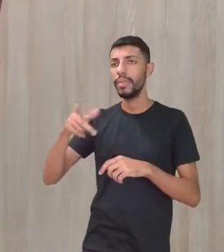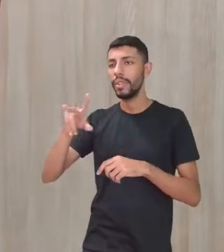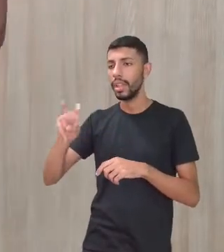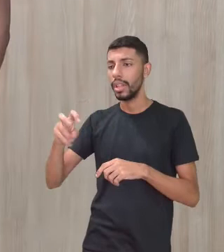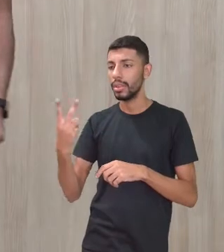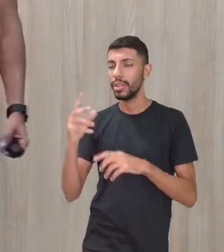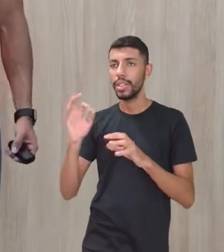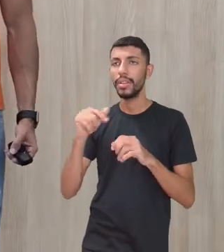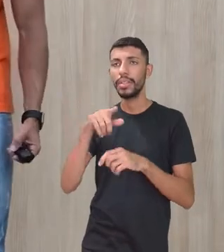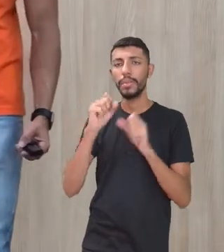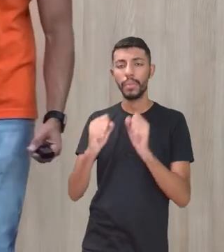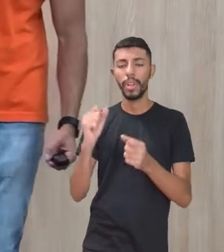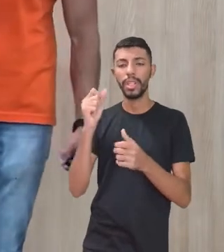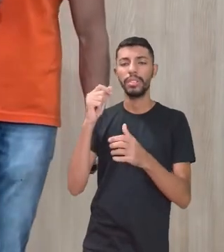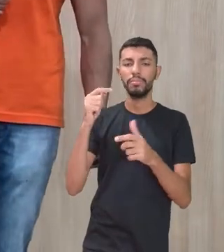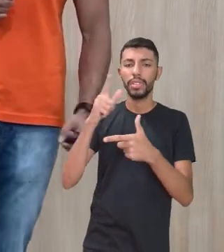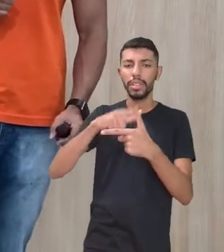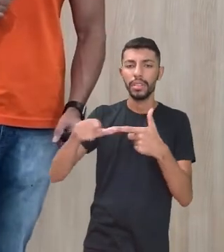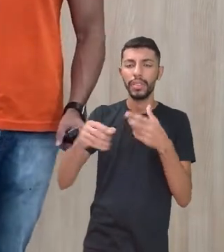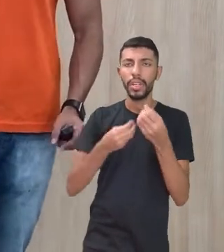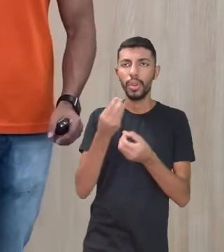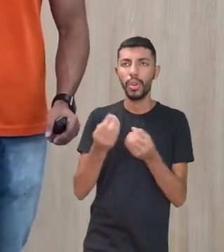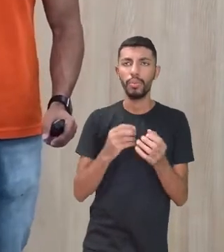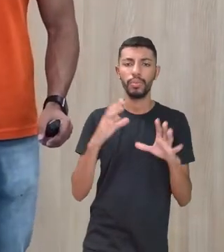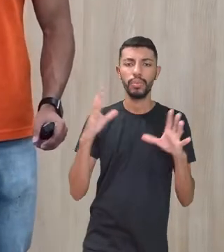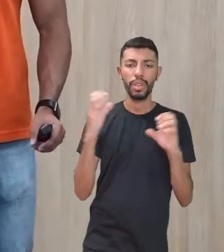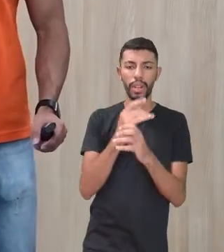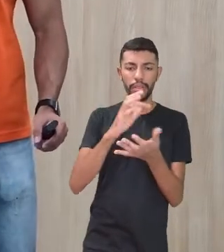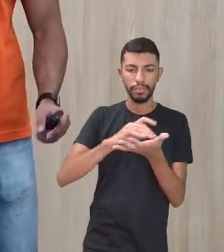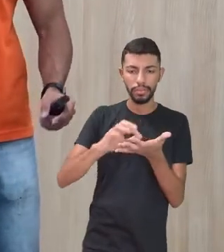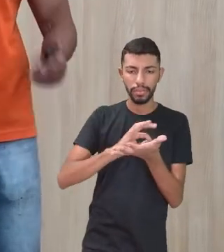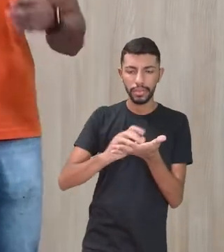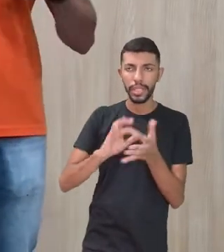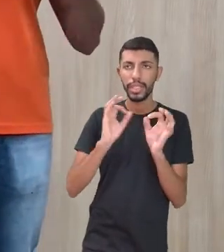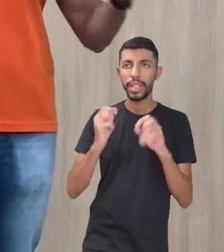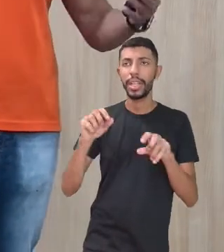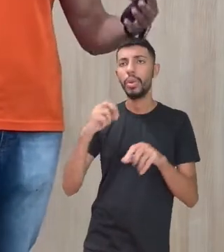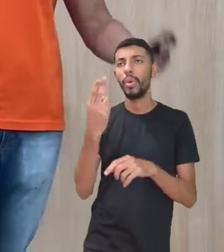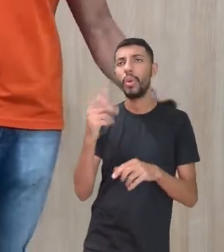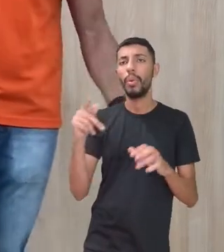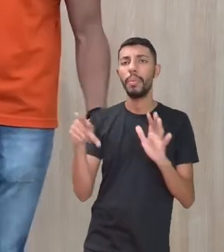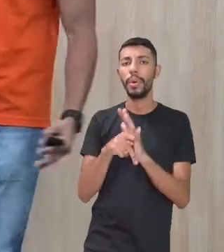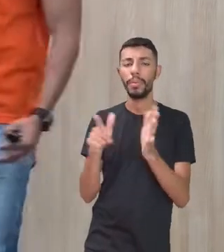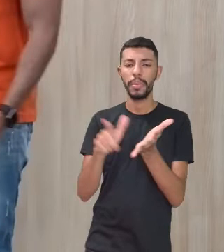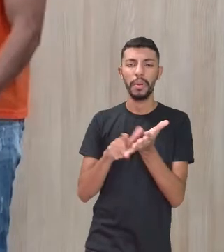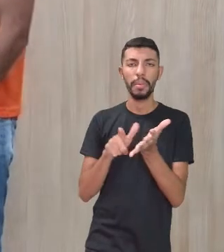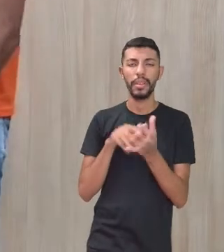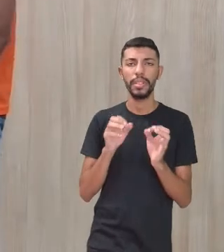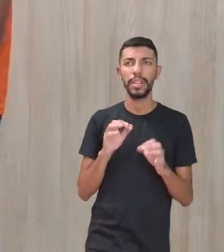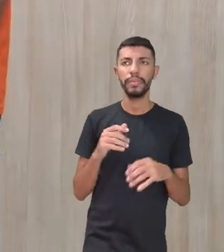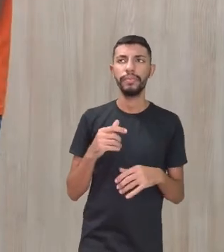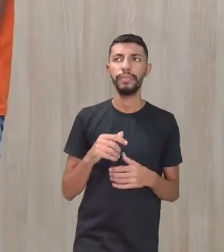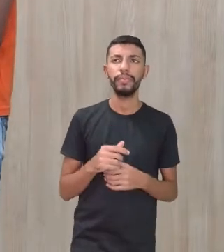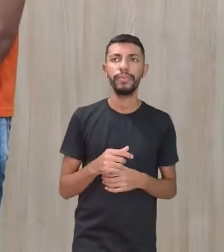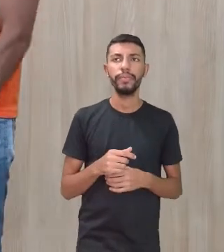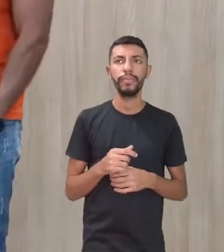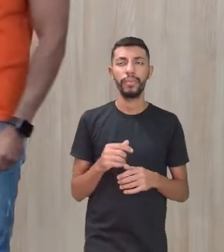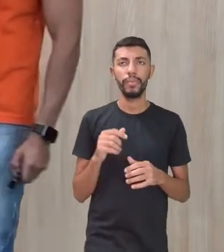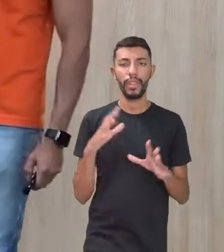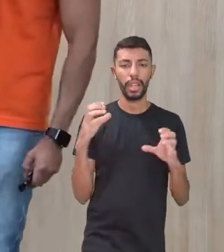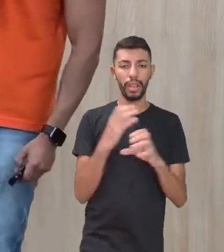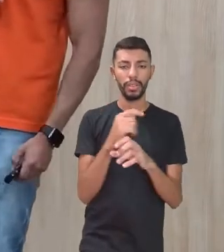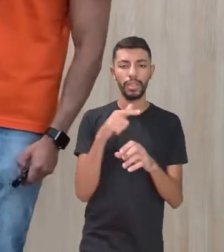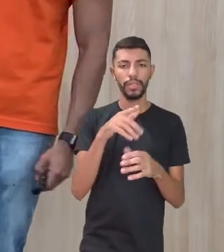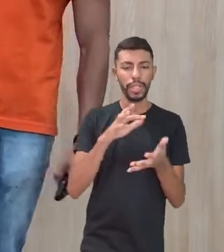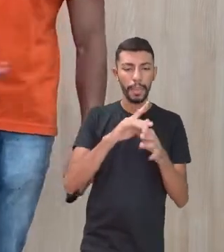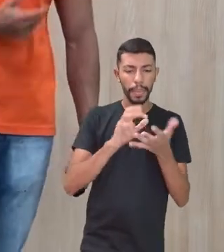aí no papel, certo? Então na calculadora é só digitar lá os valores, né? Você já encontra o resultado. No papel, a gente vai ver